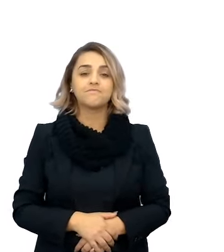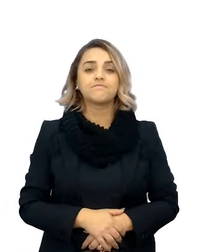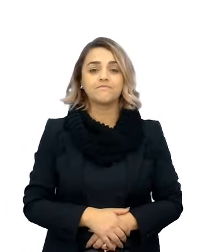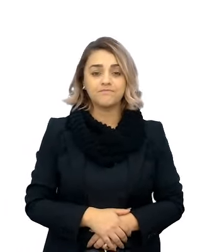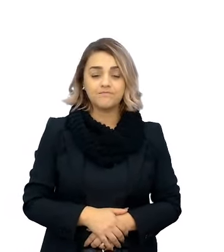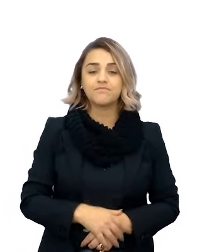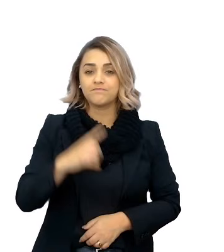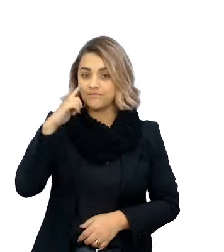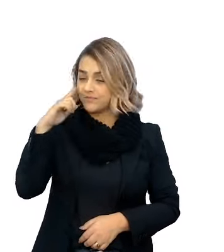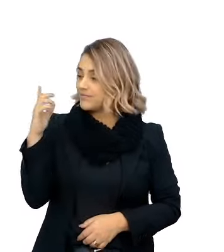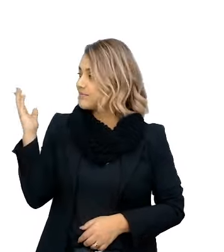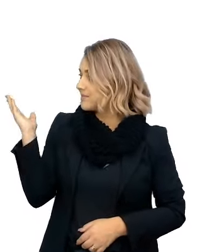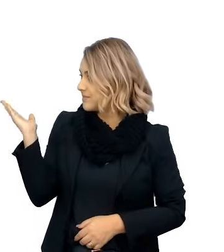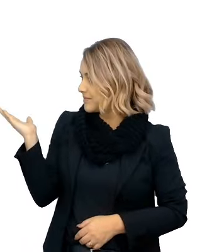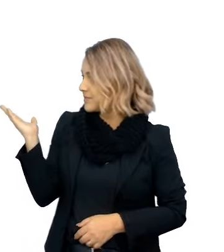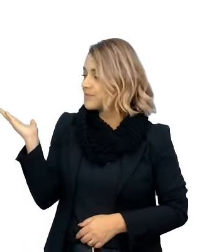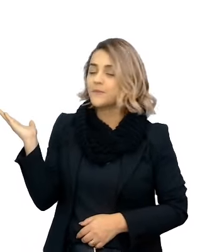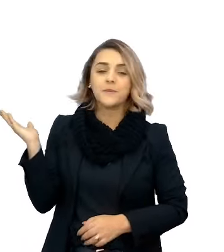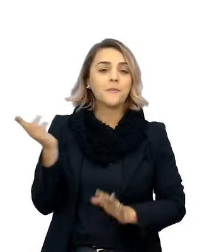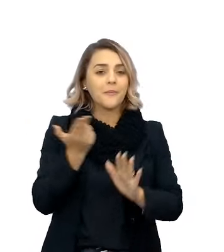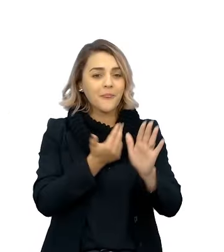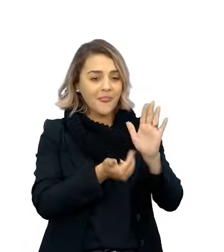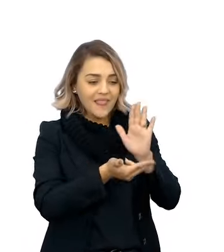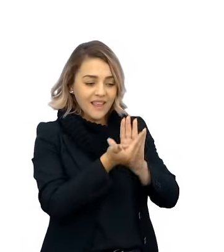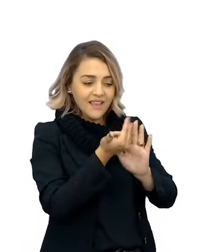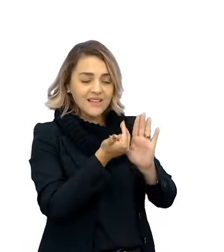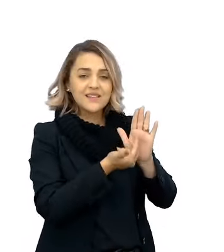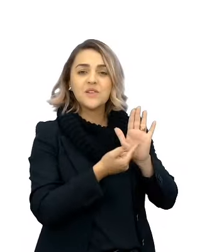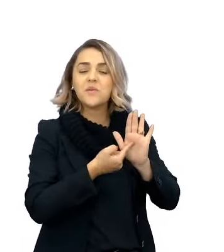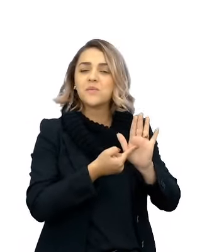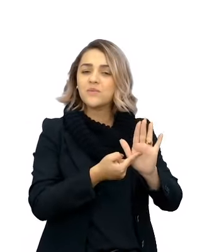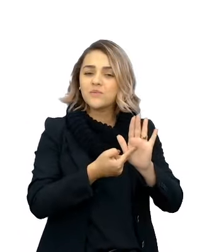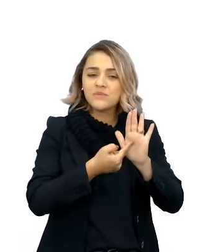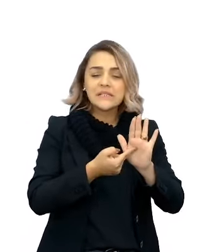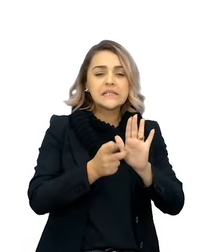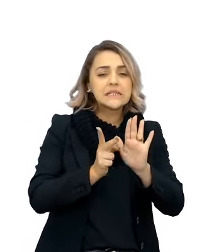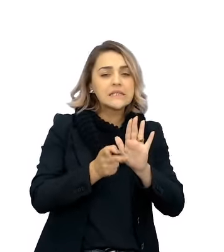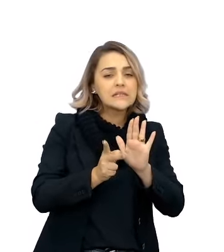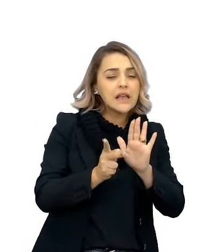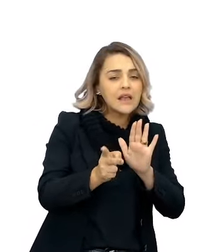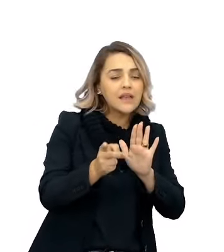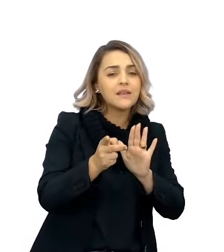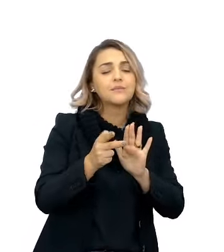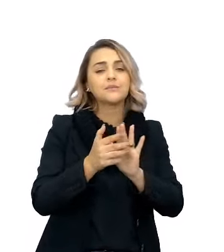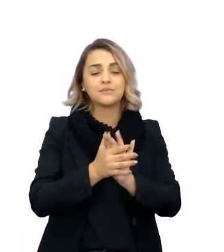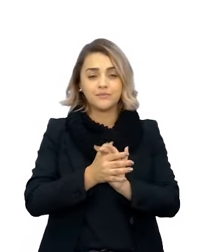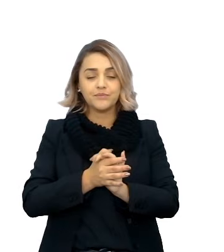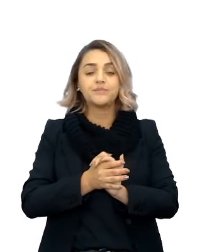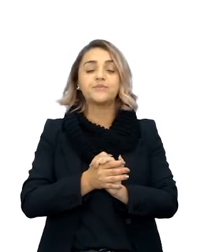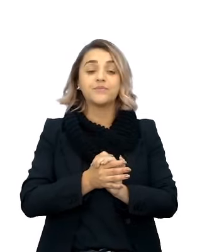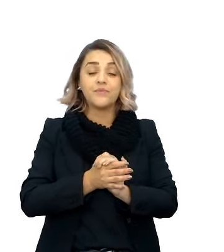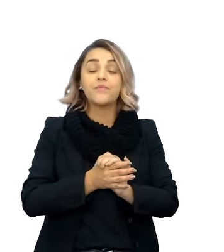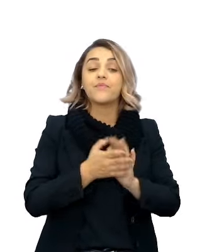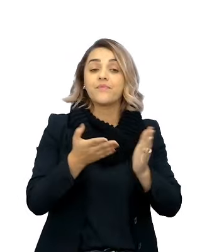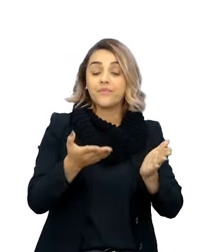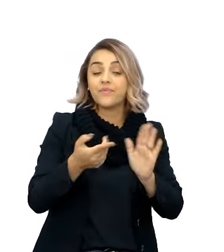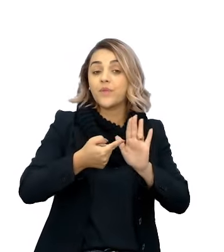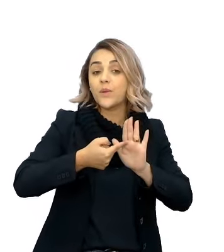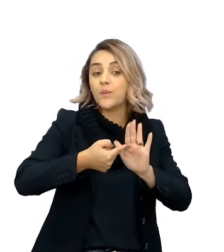desenho vai sempre aparecer, tá bom? Até o final das nossas formações, né? Então, a gente traz aí os